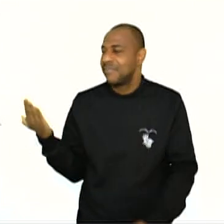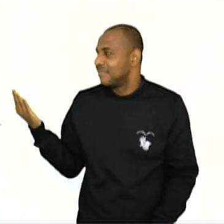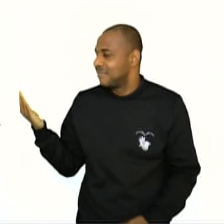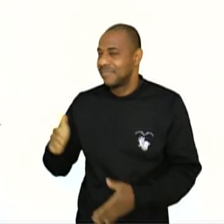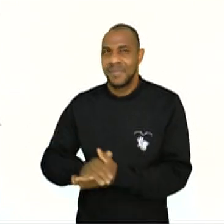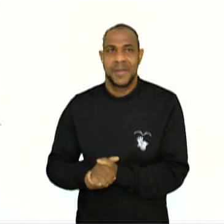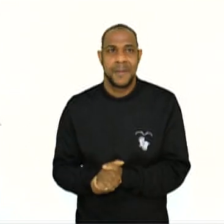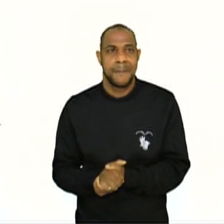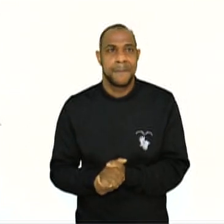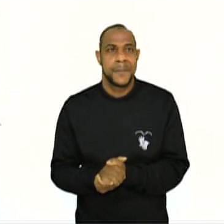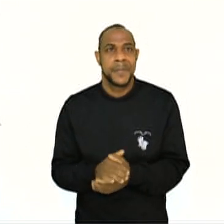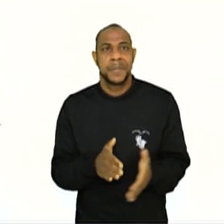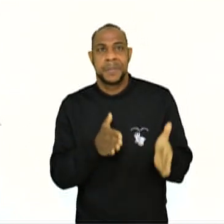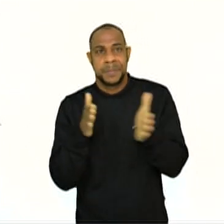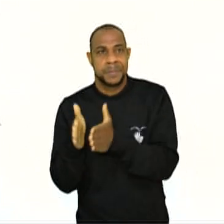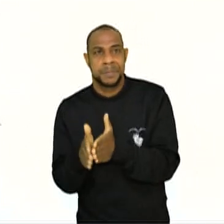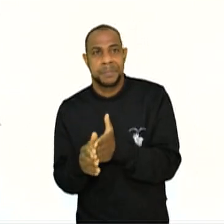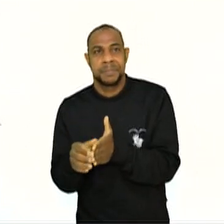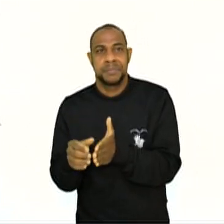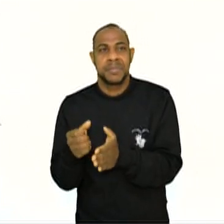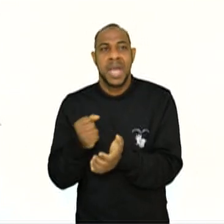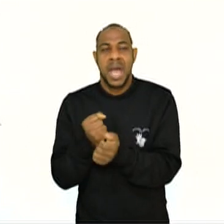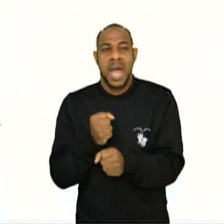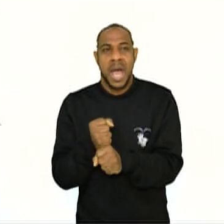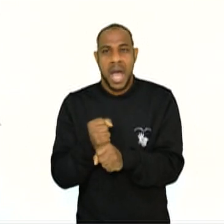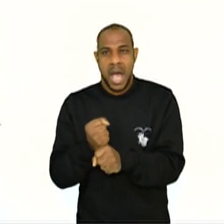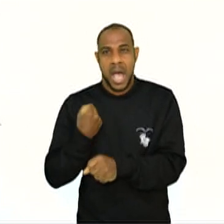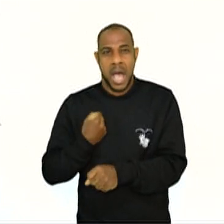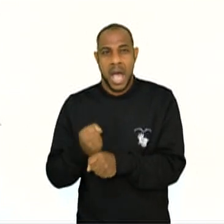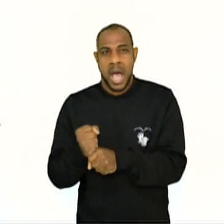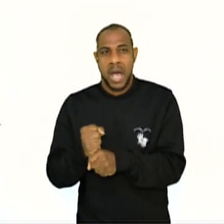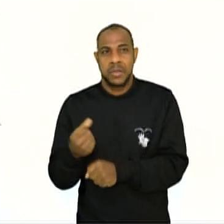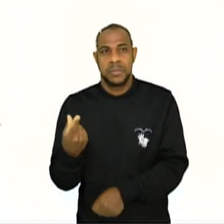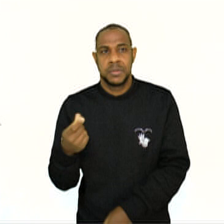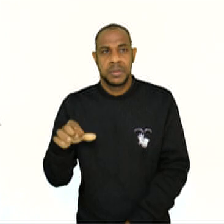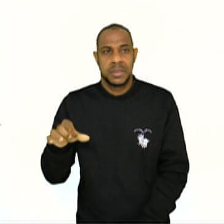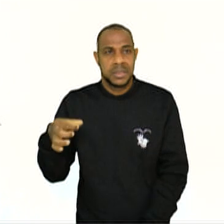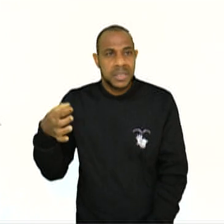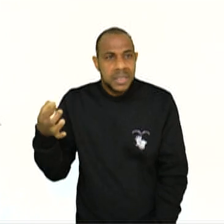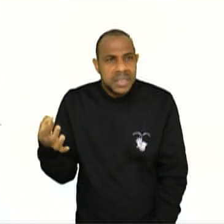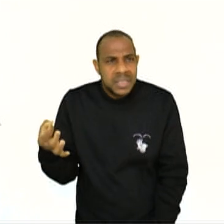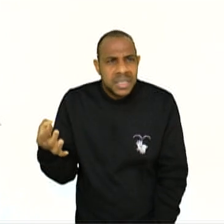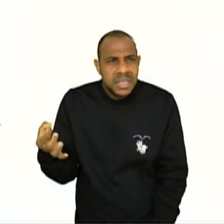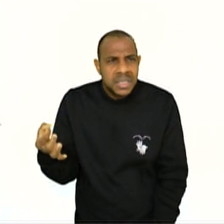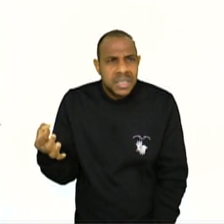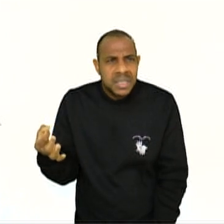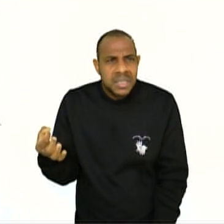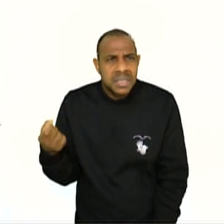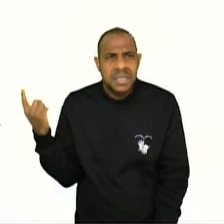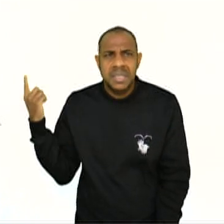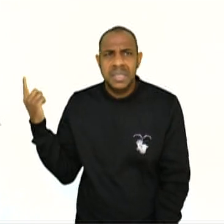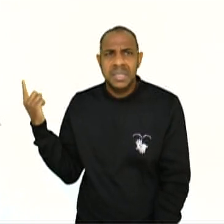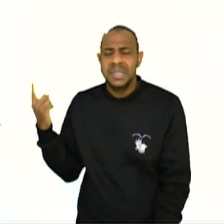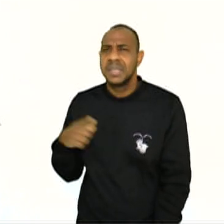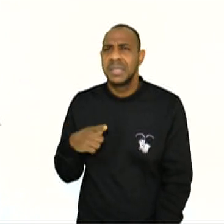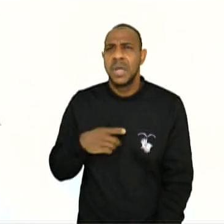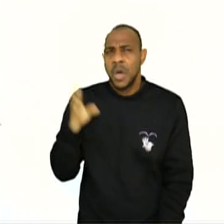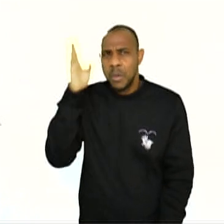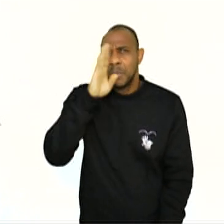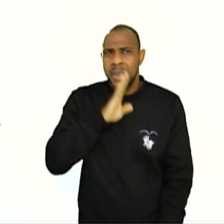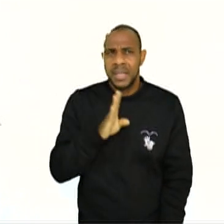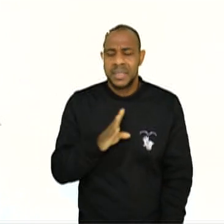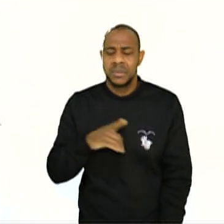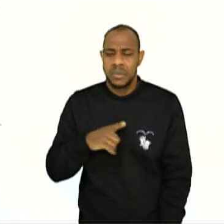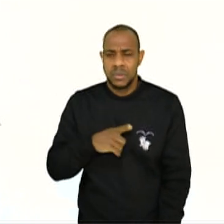urbana. Já nos anos 70, você tem uma inversão. que significa que o Brasil se torna